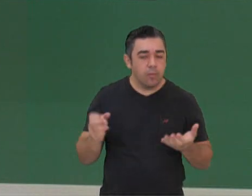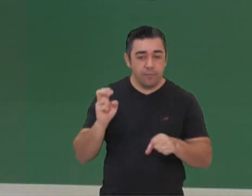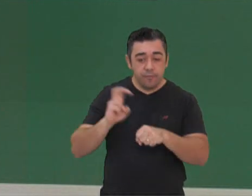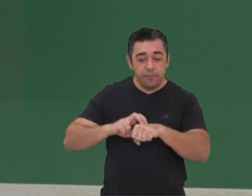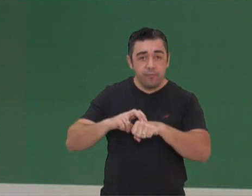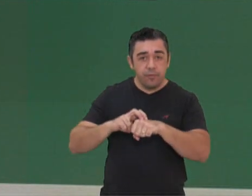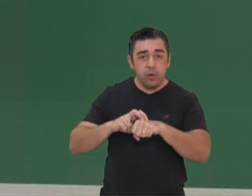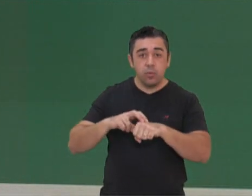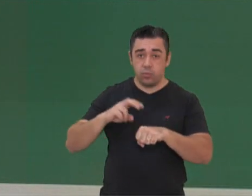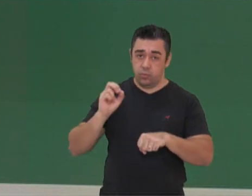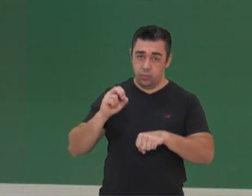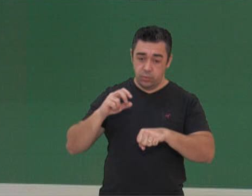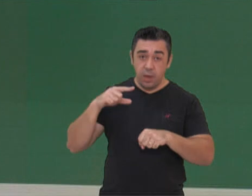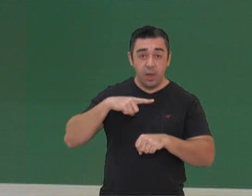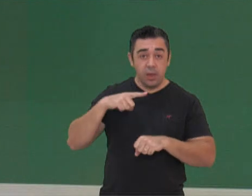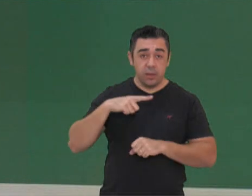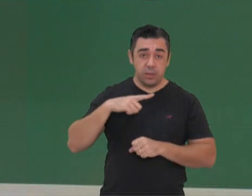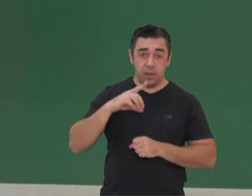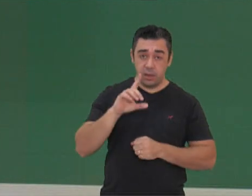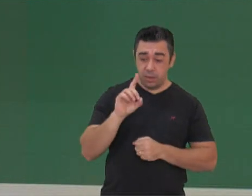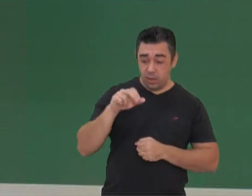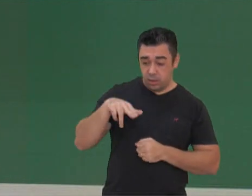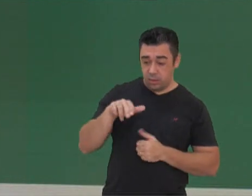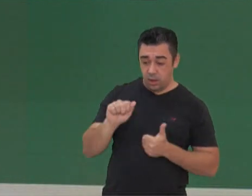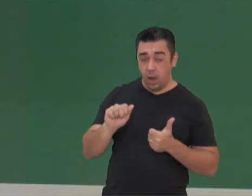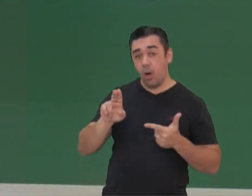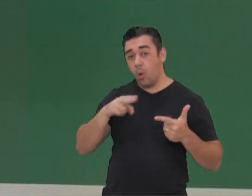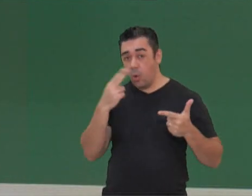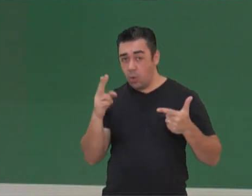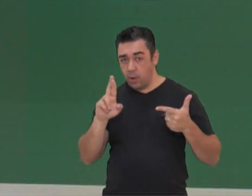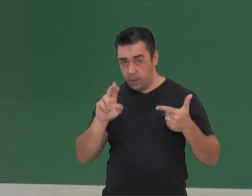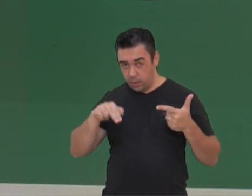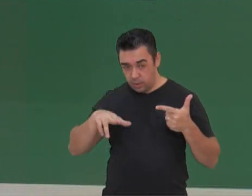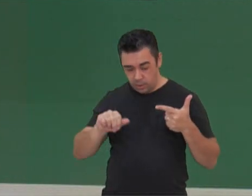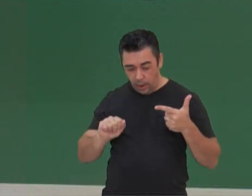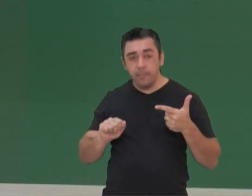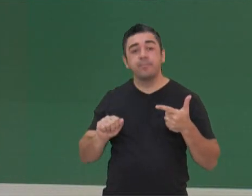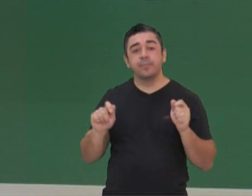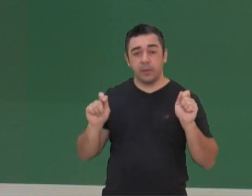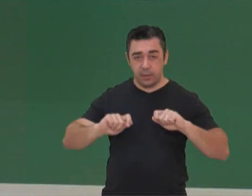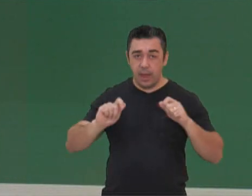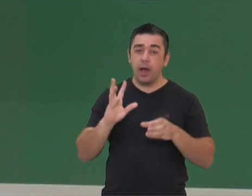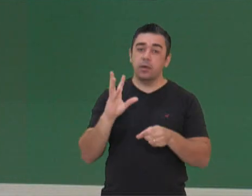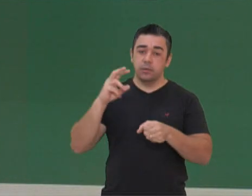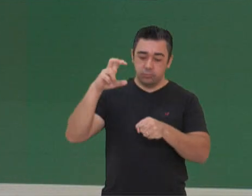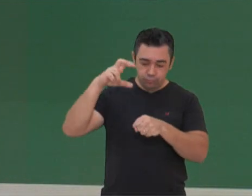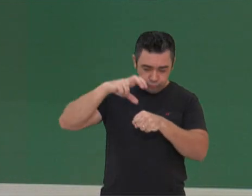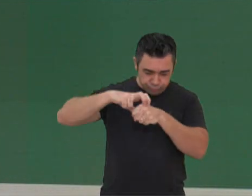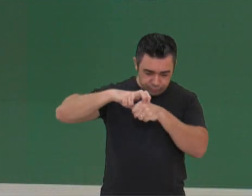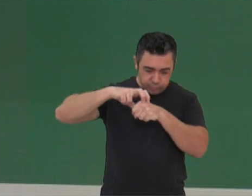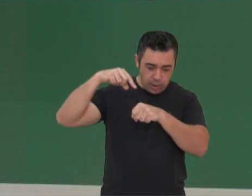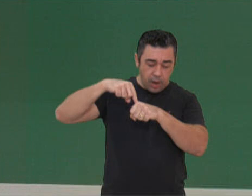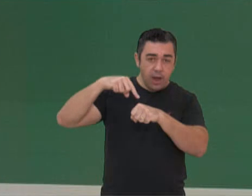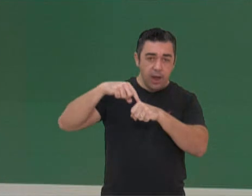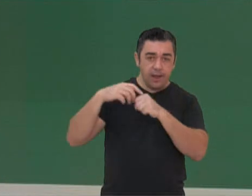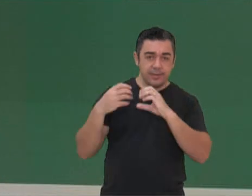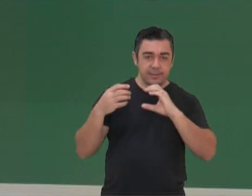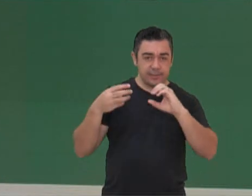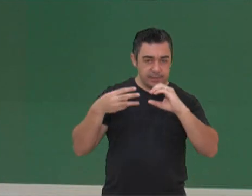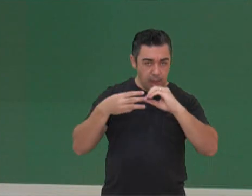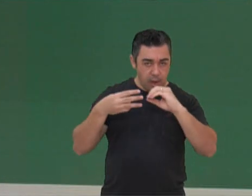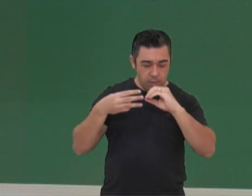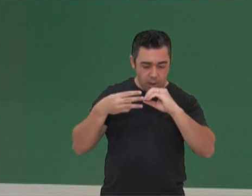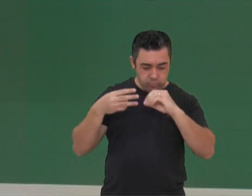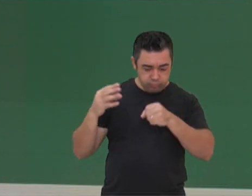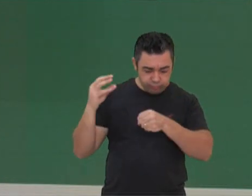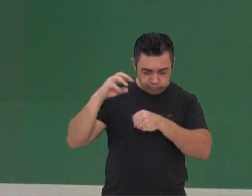têm DNA ou RNA, eles têm capacidade de reproduzir dentro das células, né, do hospedeiro dele, ele é um parasita